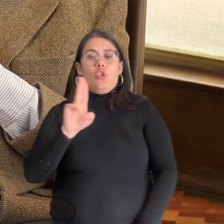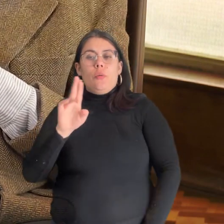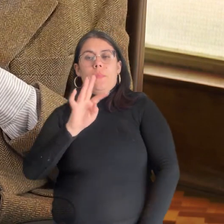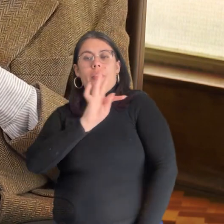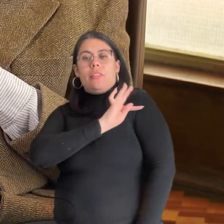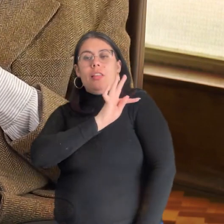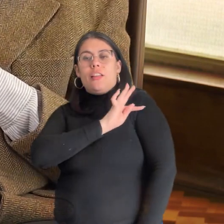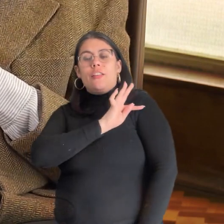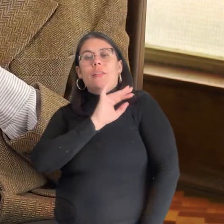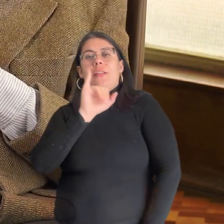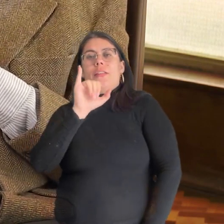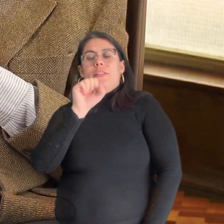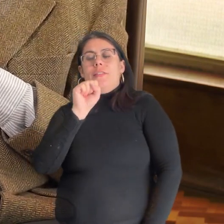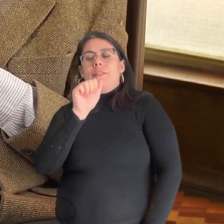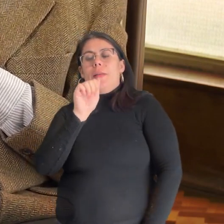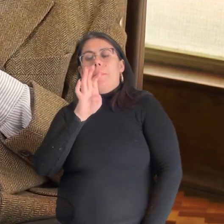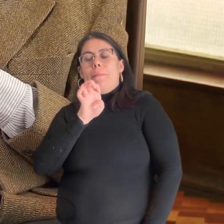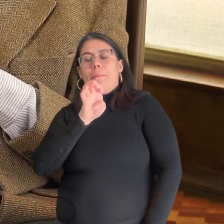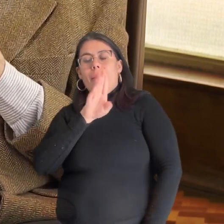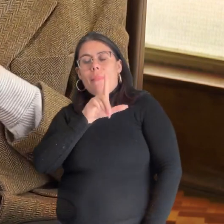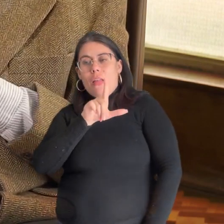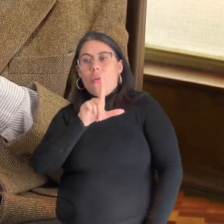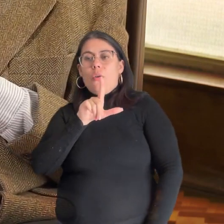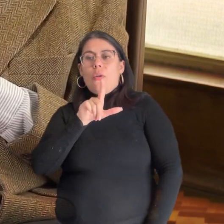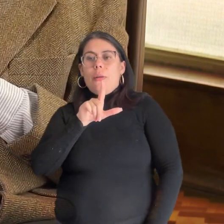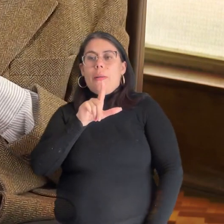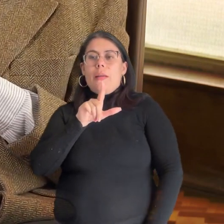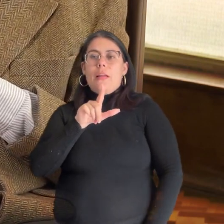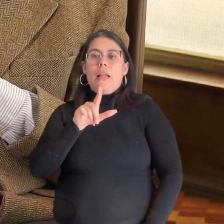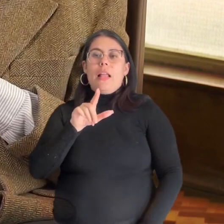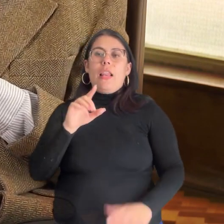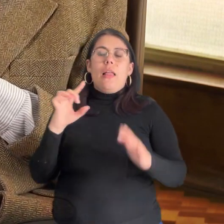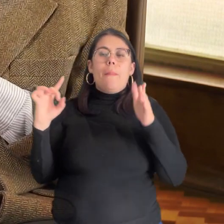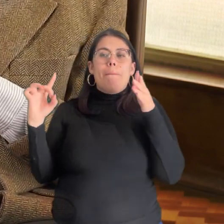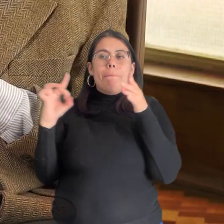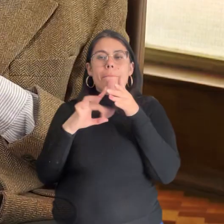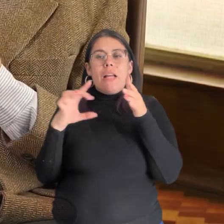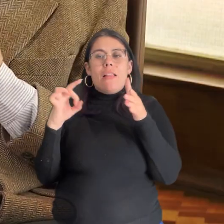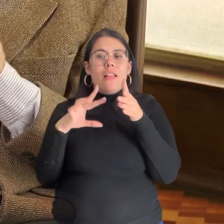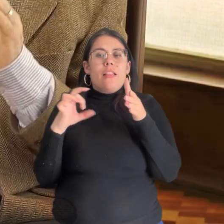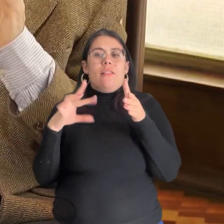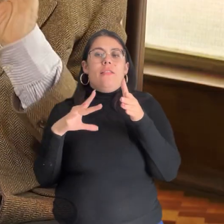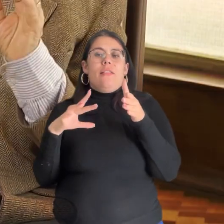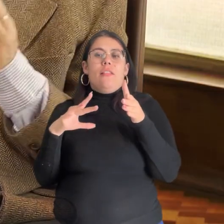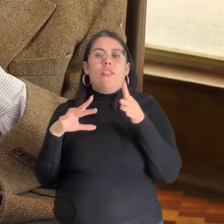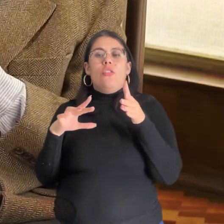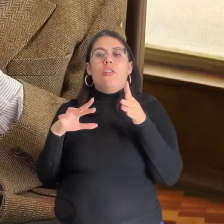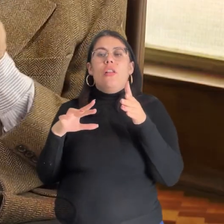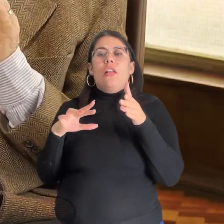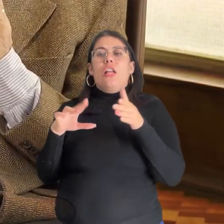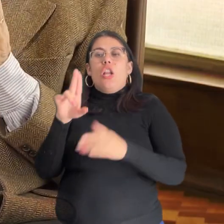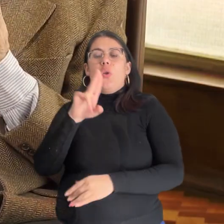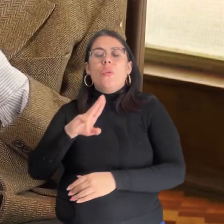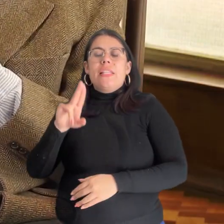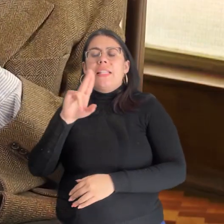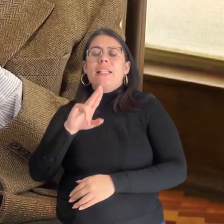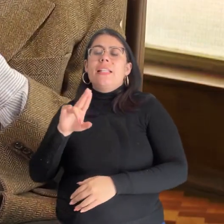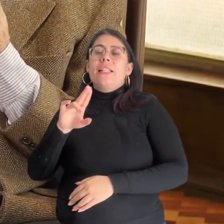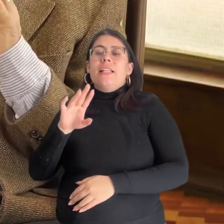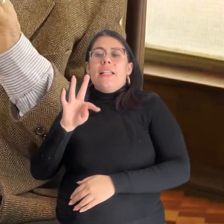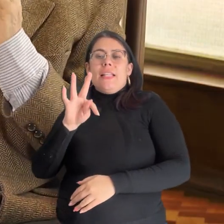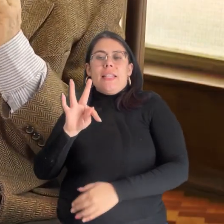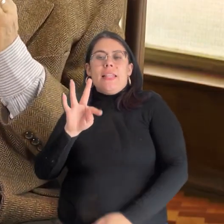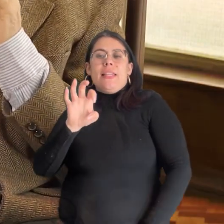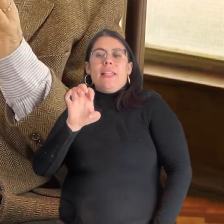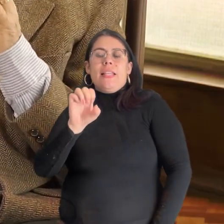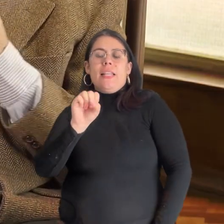nome técnico, a Isabel vai usar esse nome, em vez de usar pastilhas de vidro, os técnicos usam tesselas.